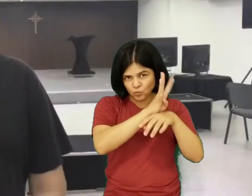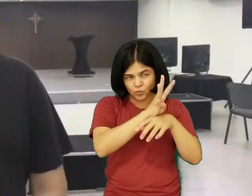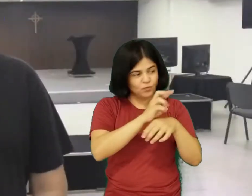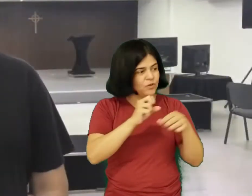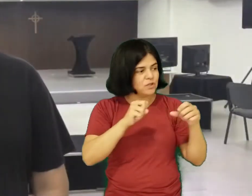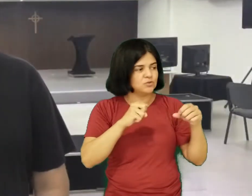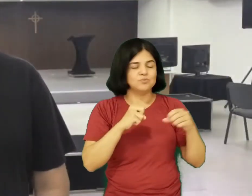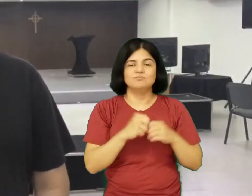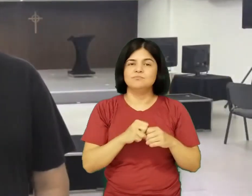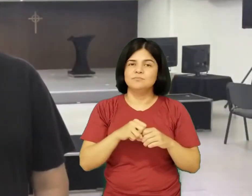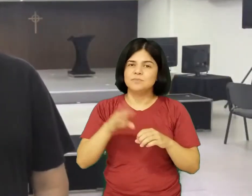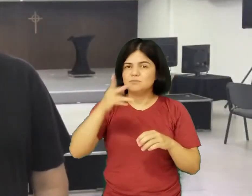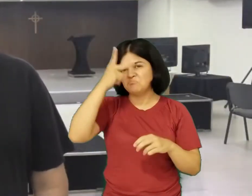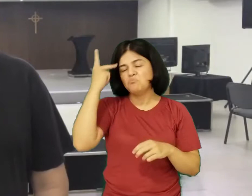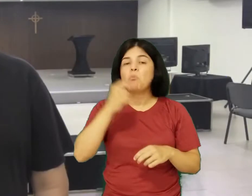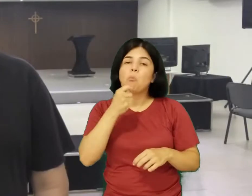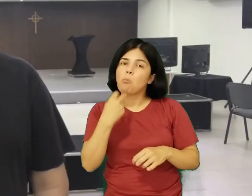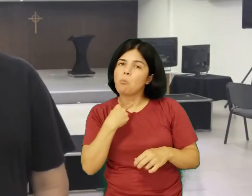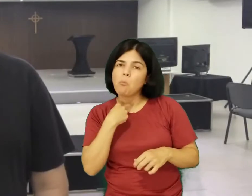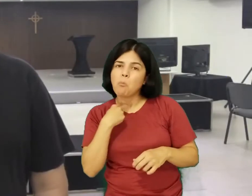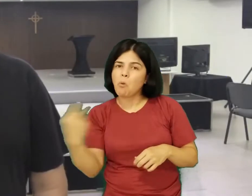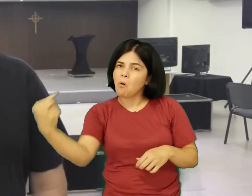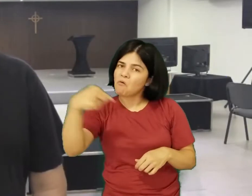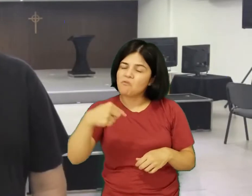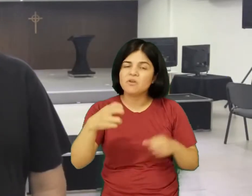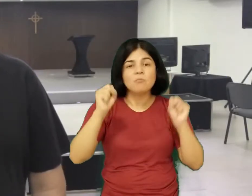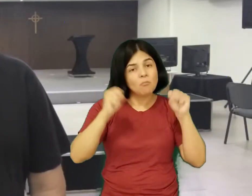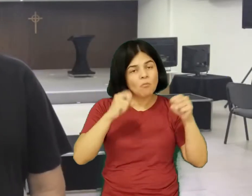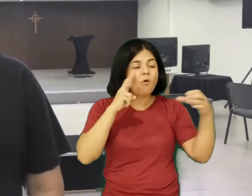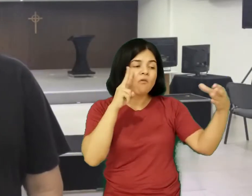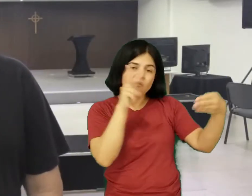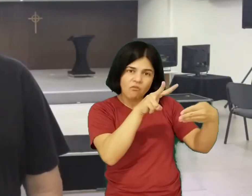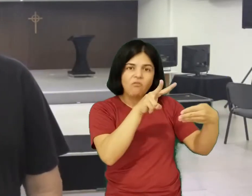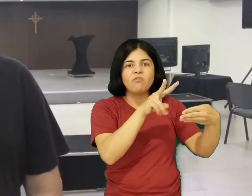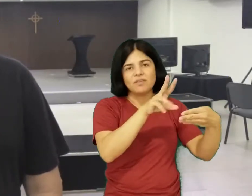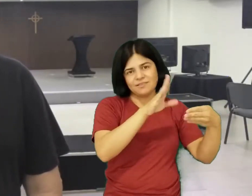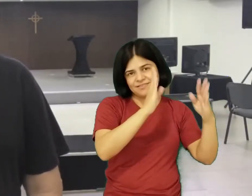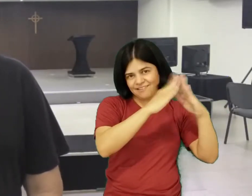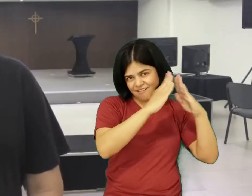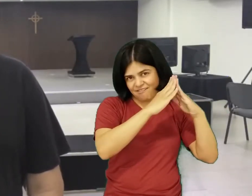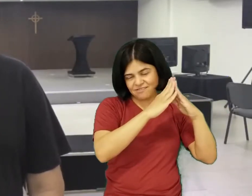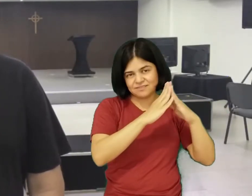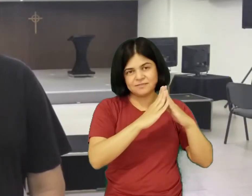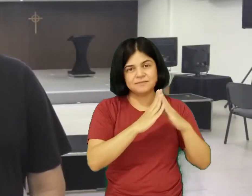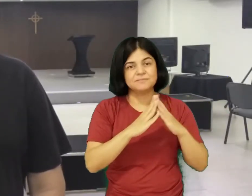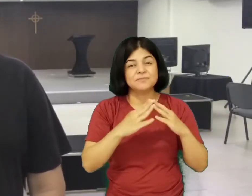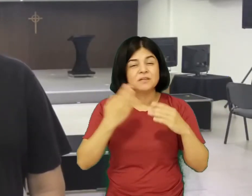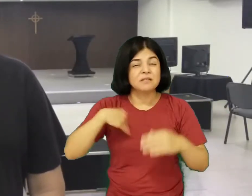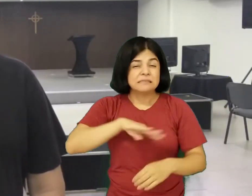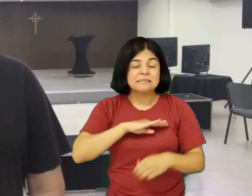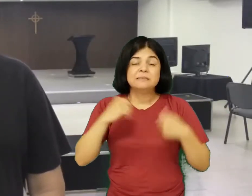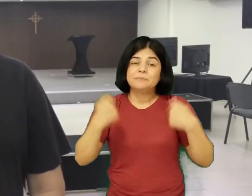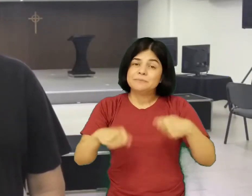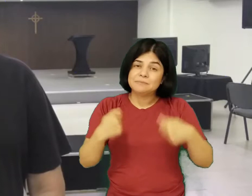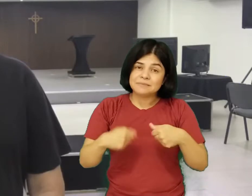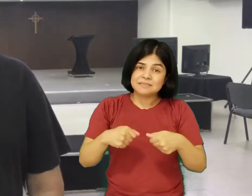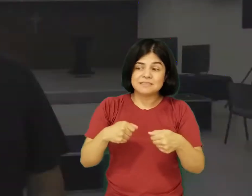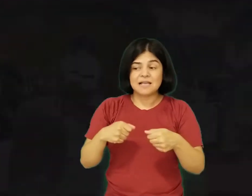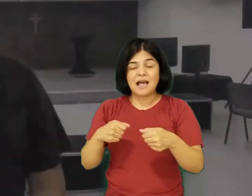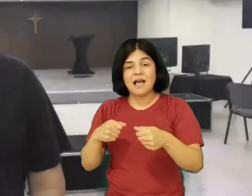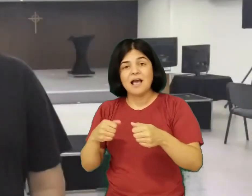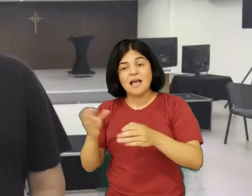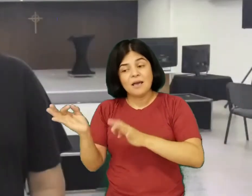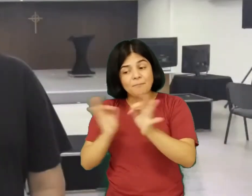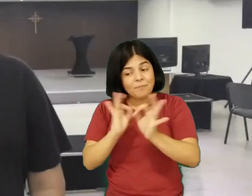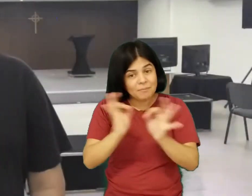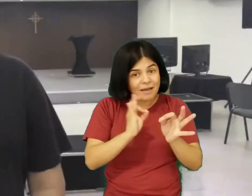possam continuar participando dos cultos, celebrando ao Senhor juntamente conosco em suas casas. Isso demandará uma série de acertos,